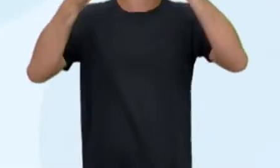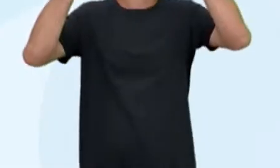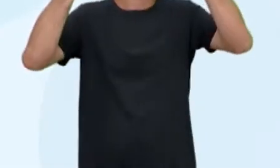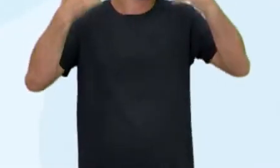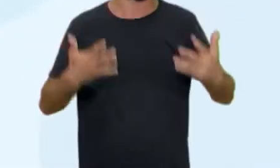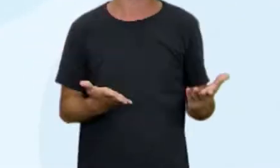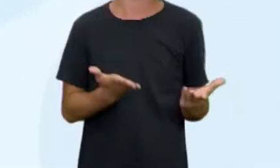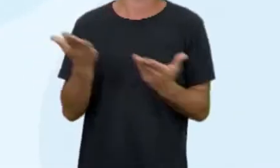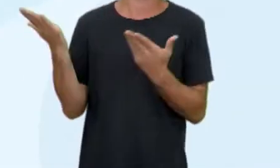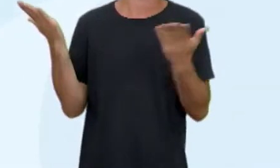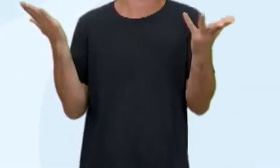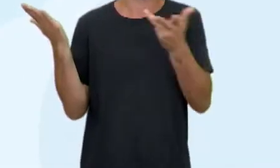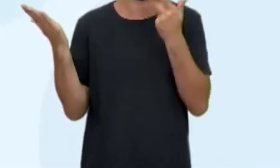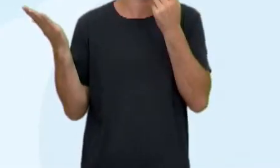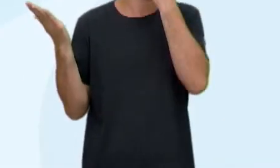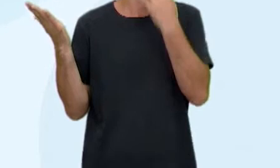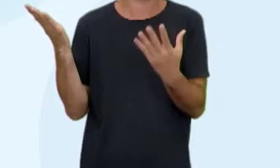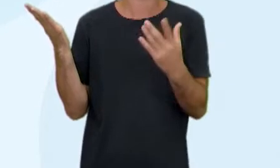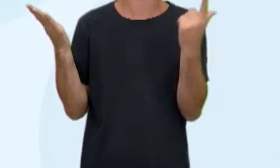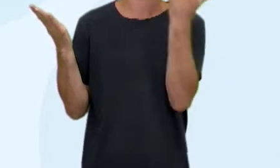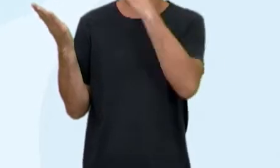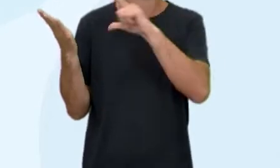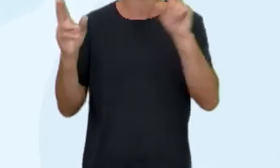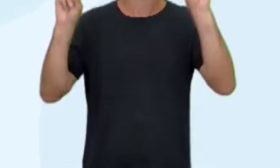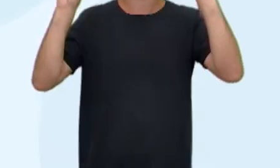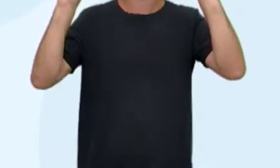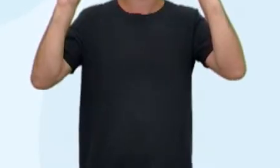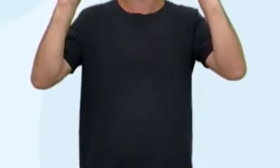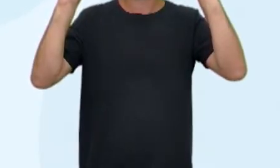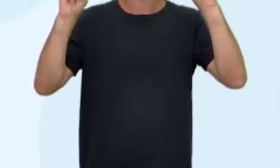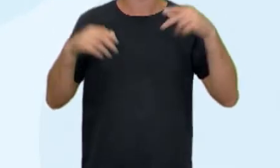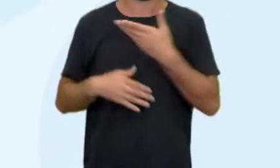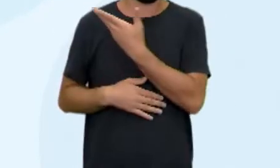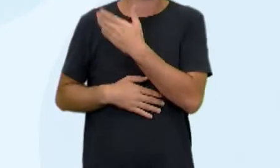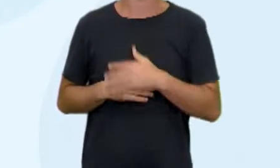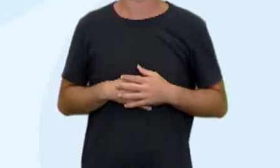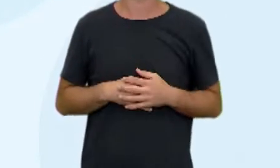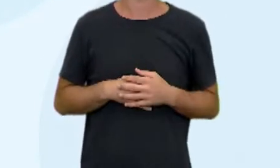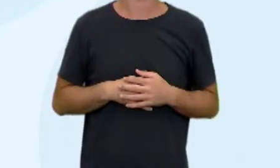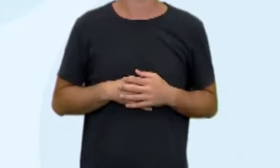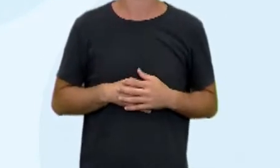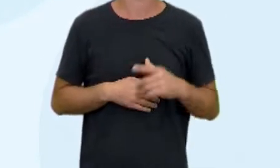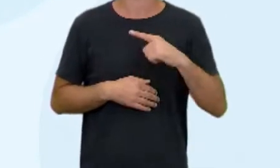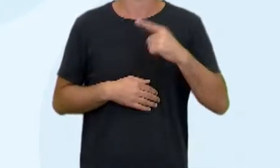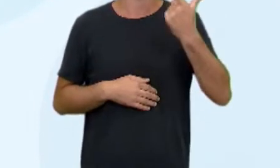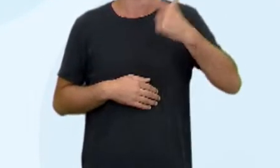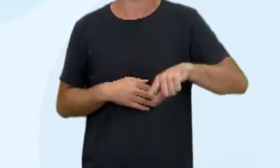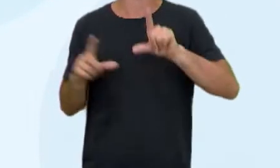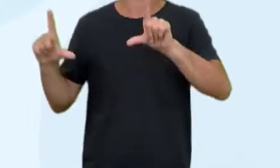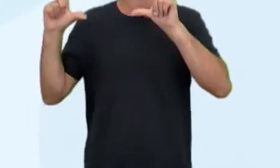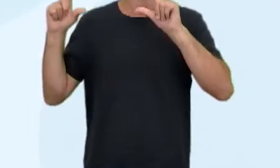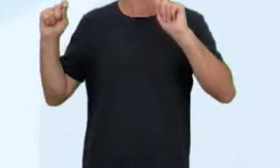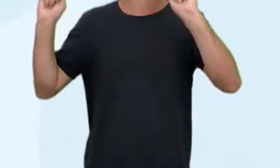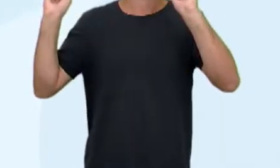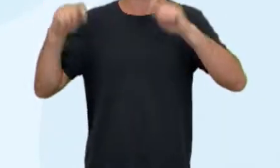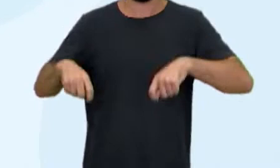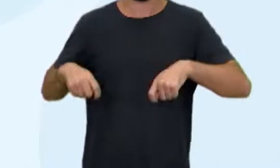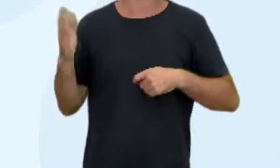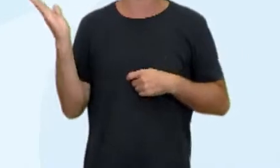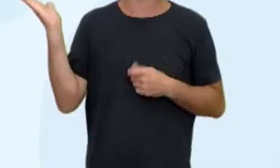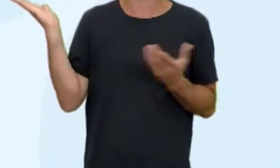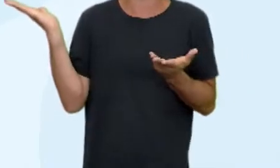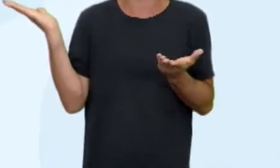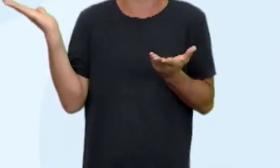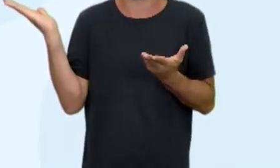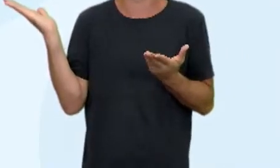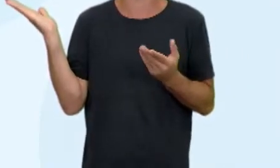aqui de maravilhoso com relação a uma boa recepção para vocês, tá certo? Nós temos aí o quadro de competências e habilidades de hoje, que